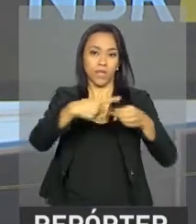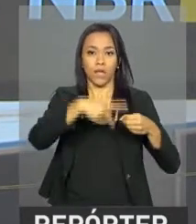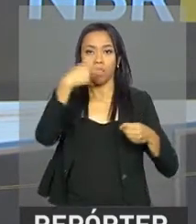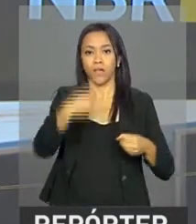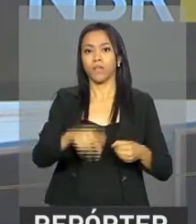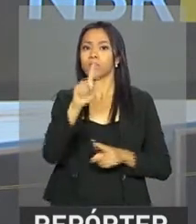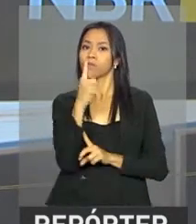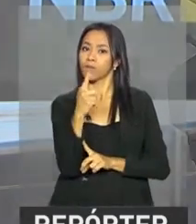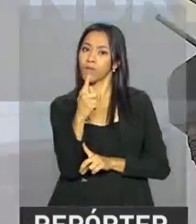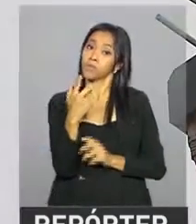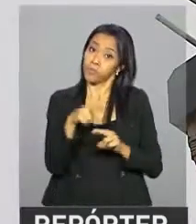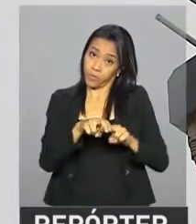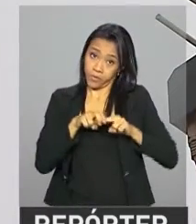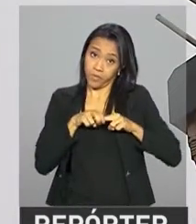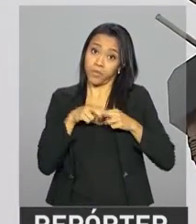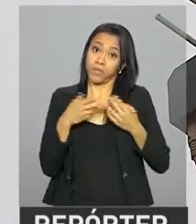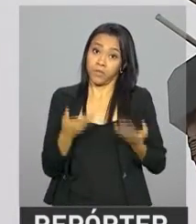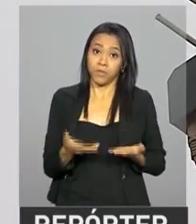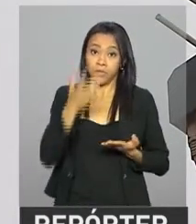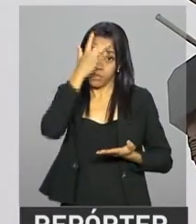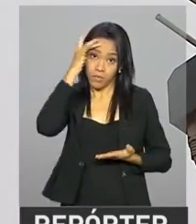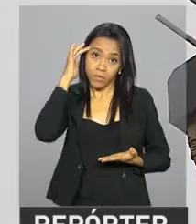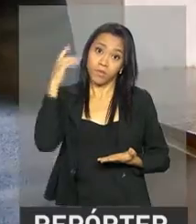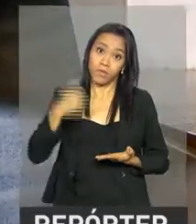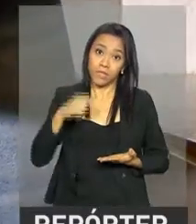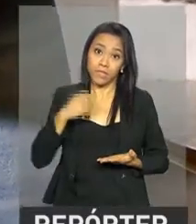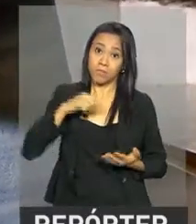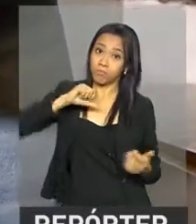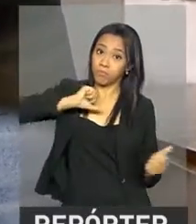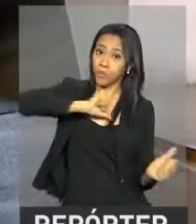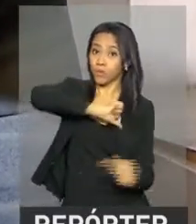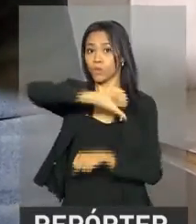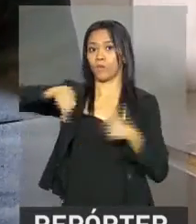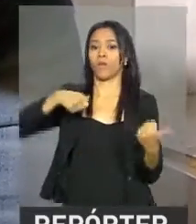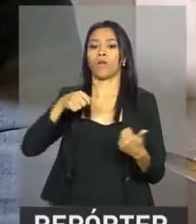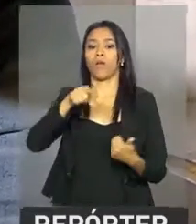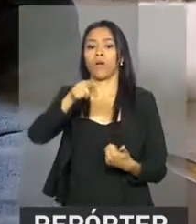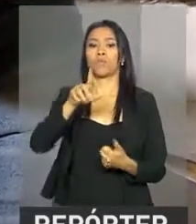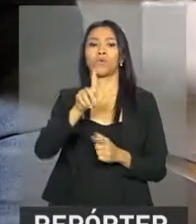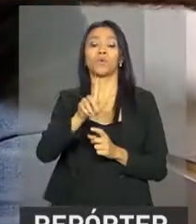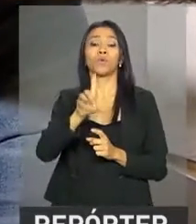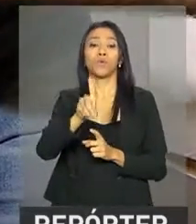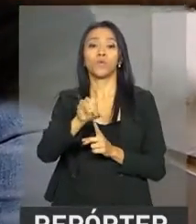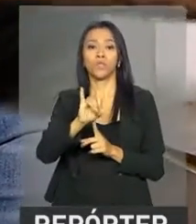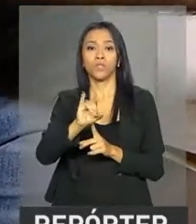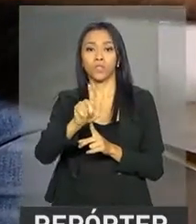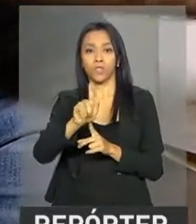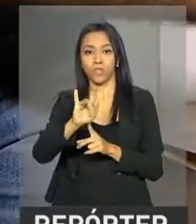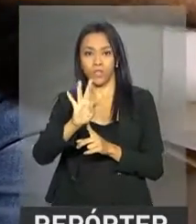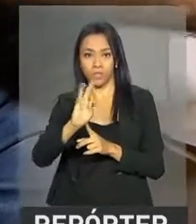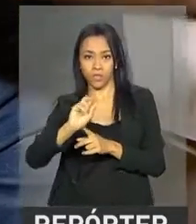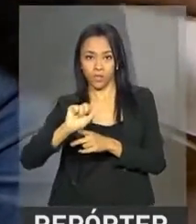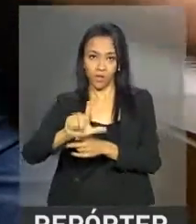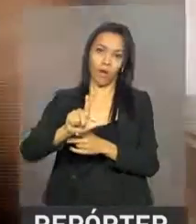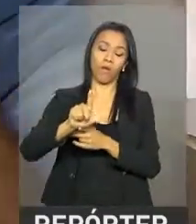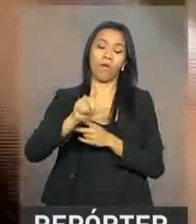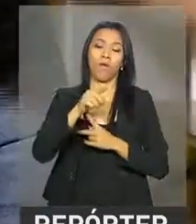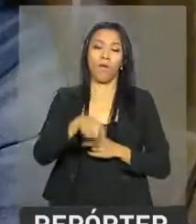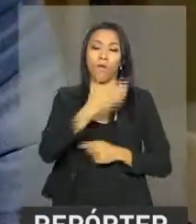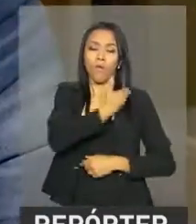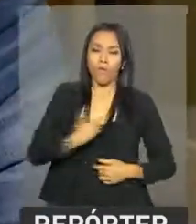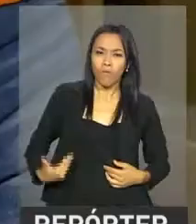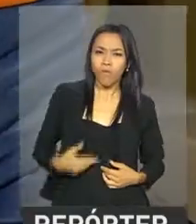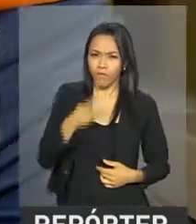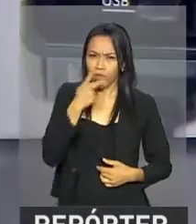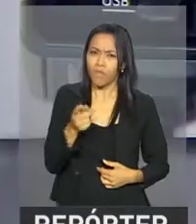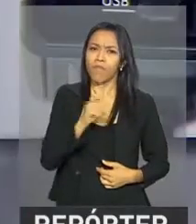Goiás. Por isso, moradores devem concluir a mudança para o sinal digital. Segundo o governo, a medida vai afetar